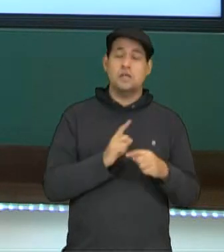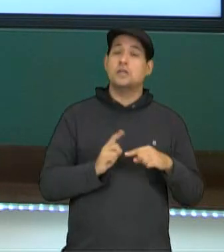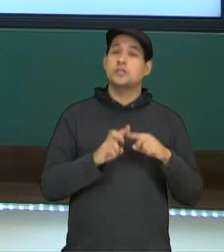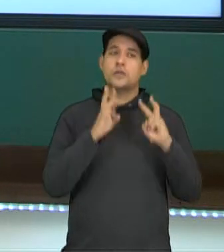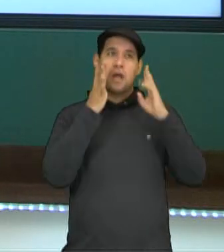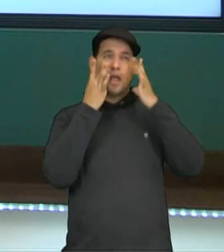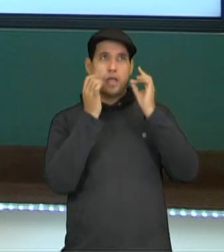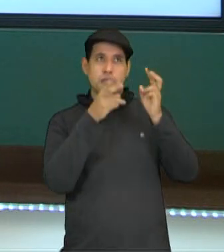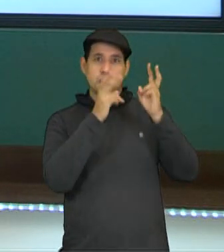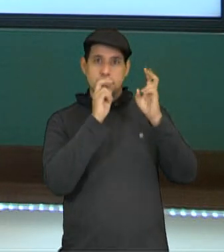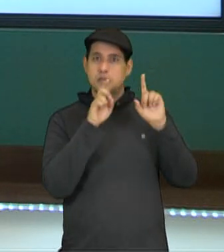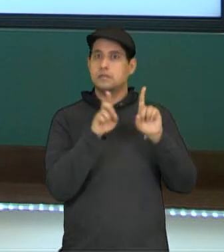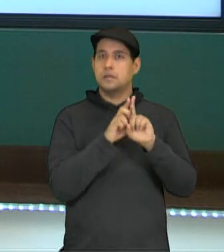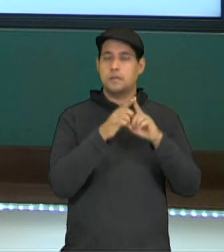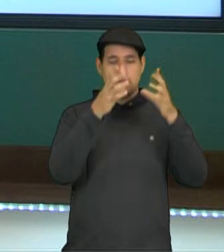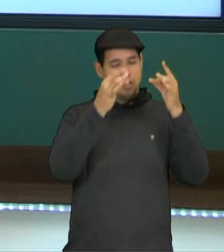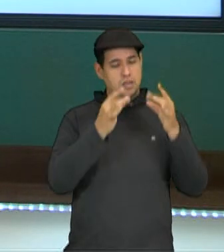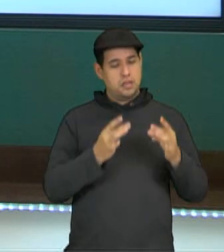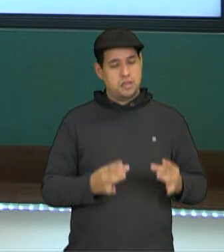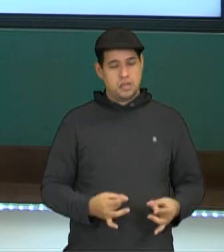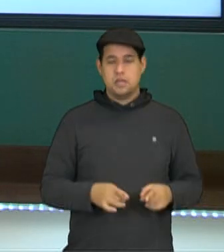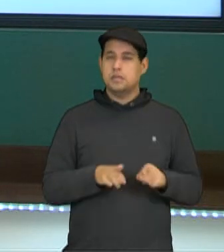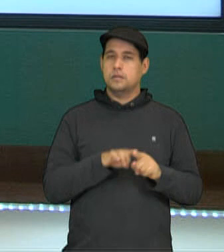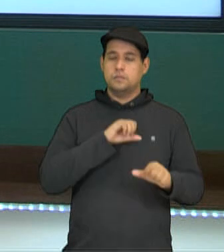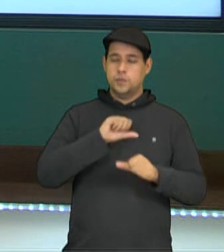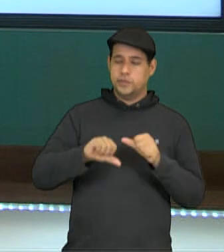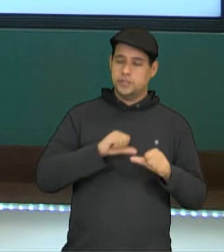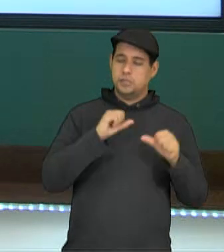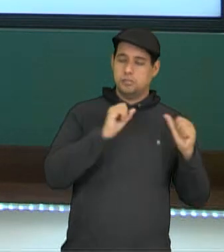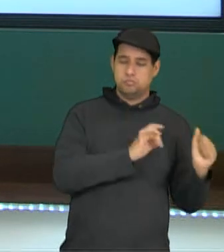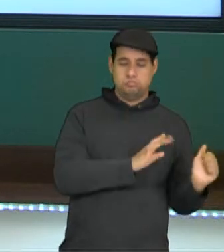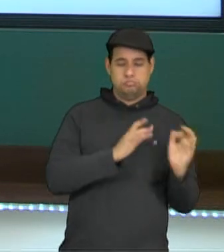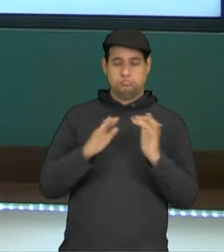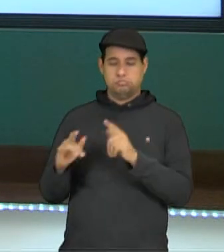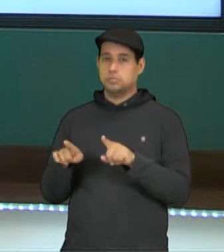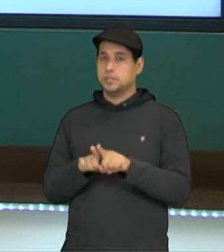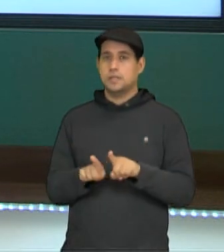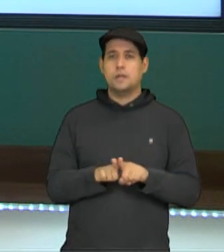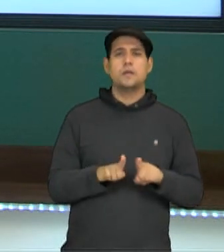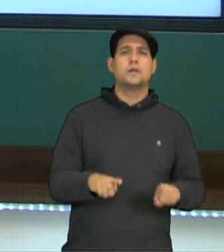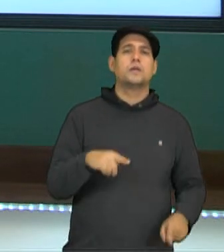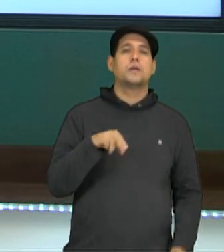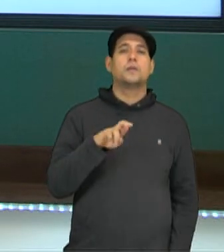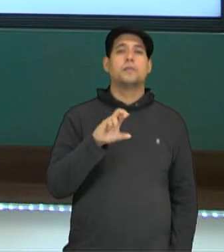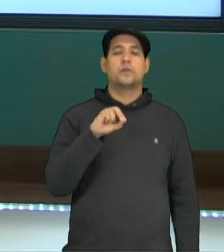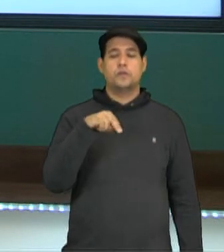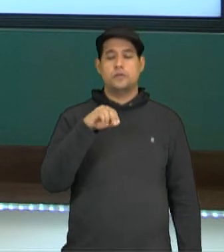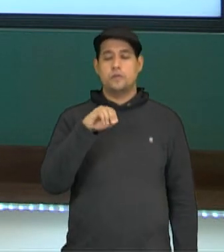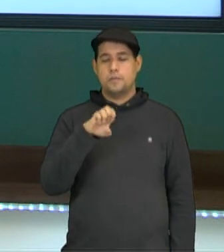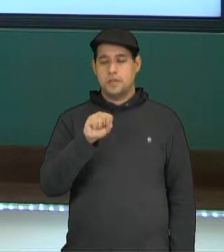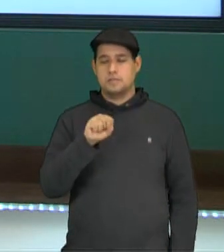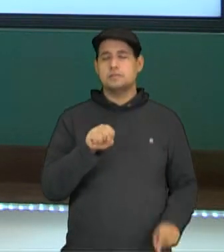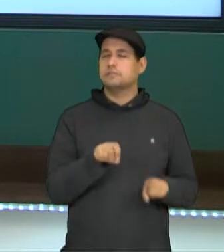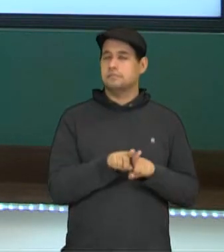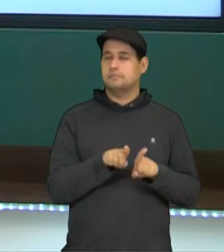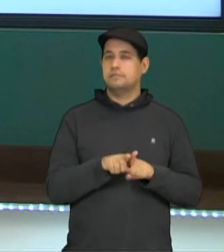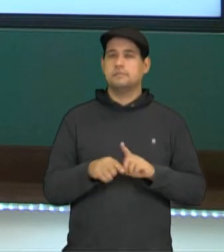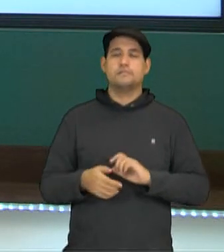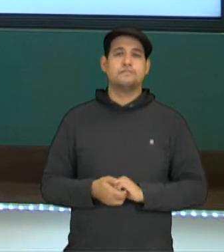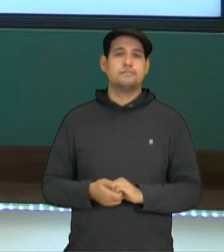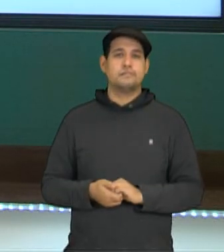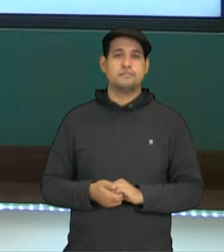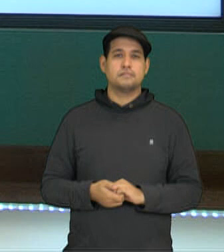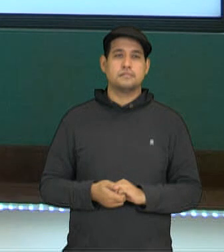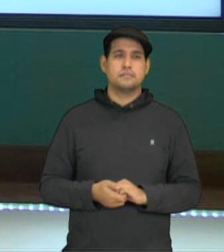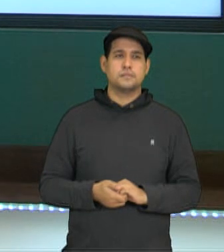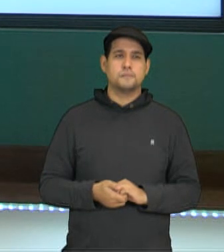prestar atenção nesses detalhes aí de mudanças de tempos verbais e de pronomes também, tá bom?